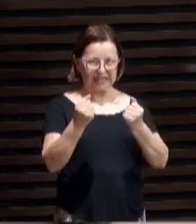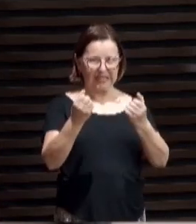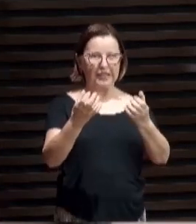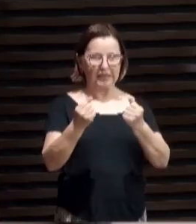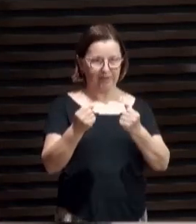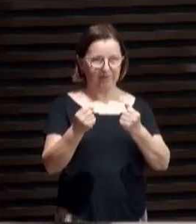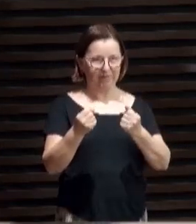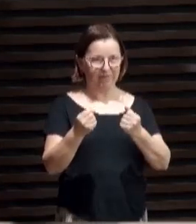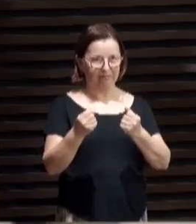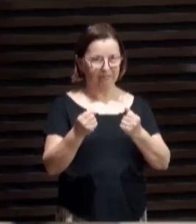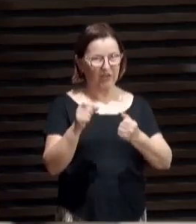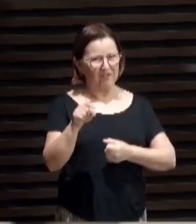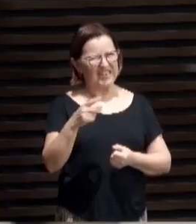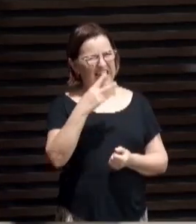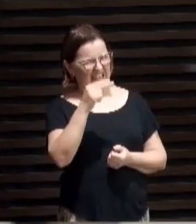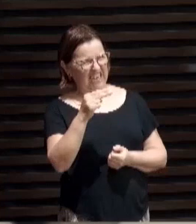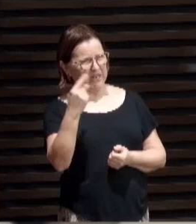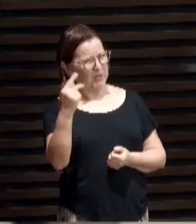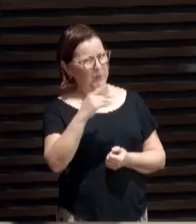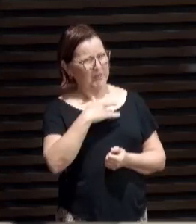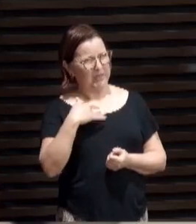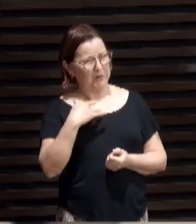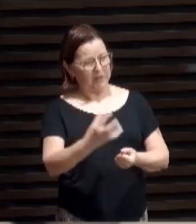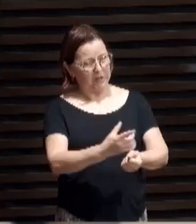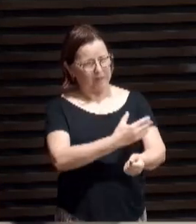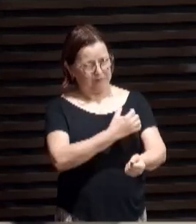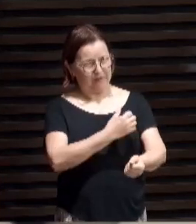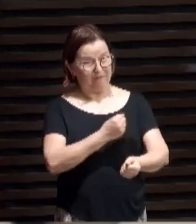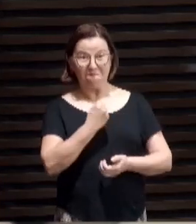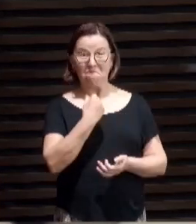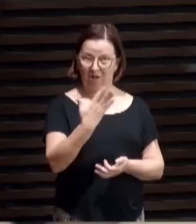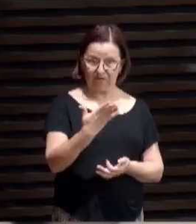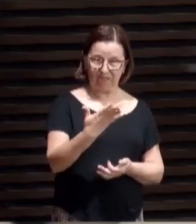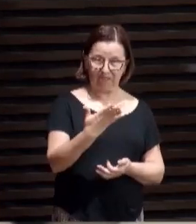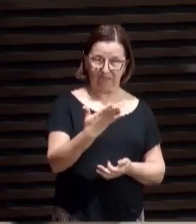acha que a sua saúde emocional vai ficar ótima?